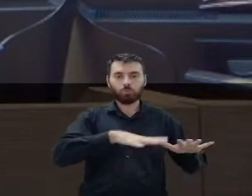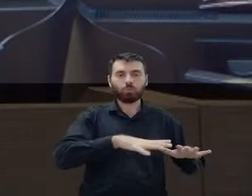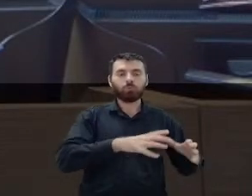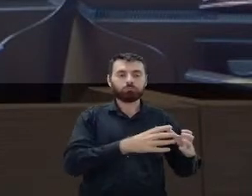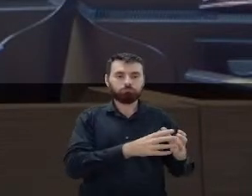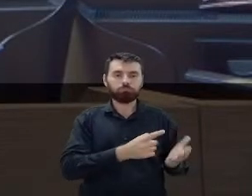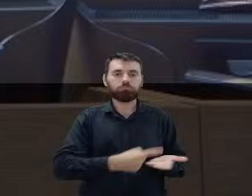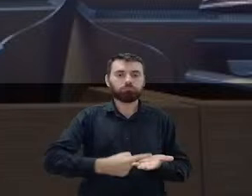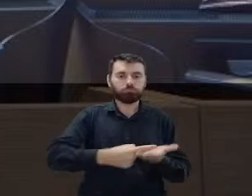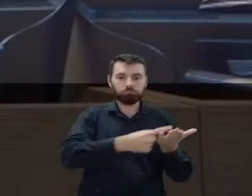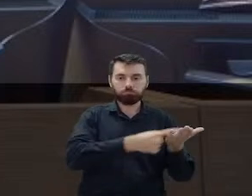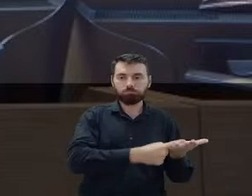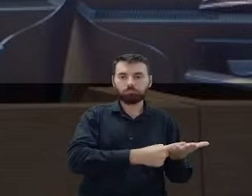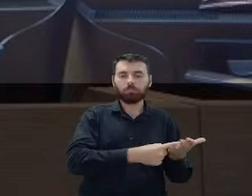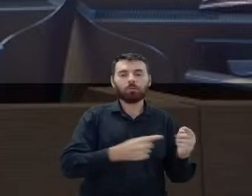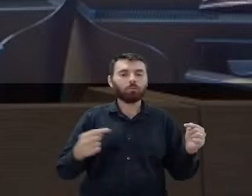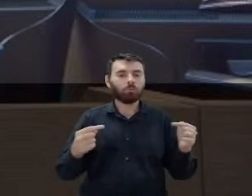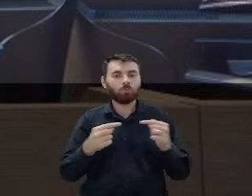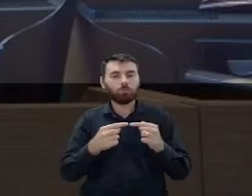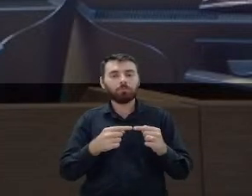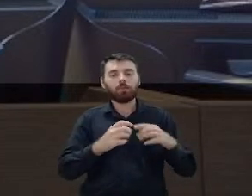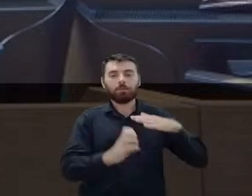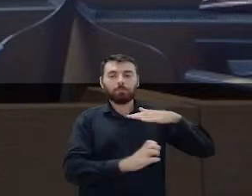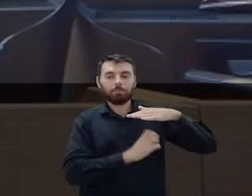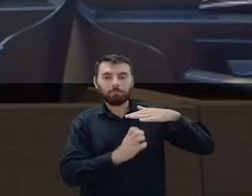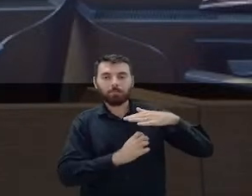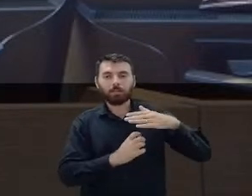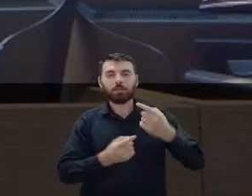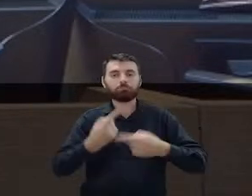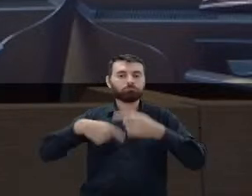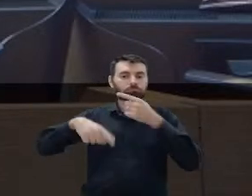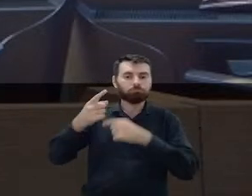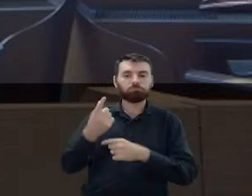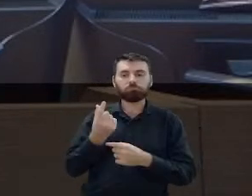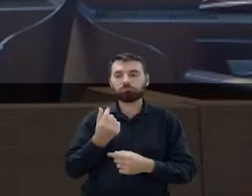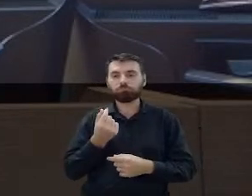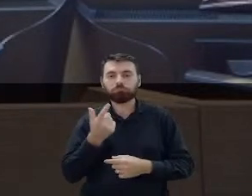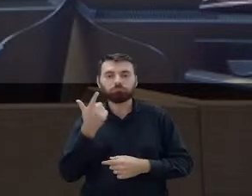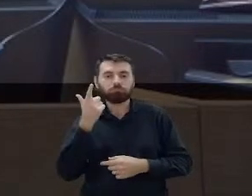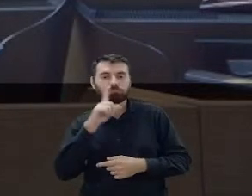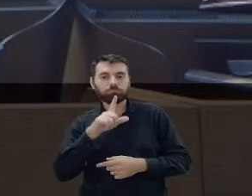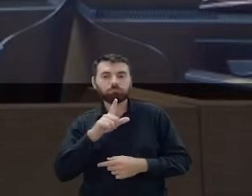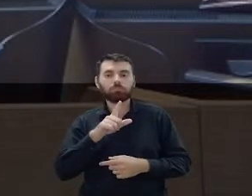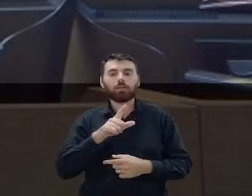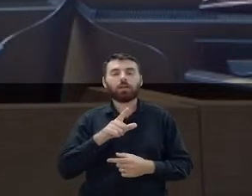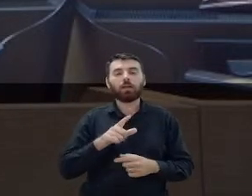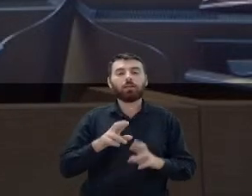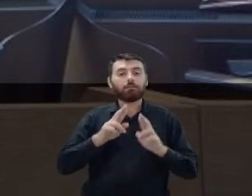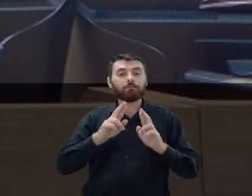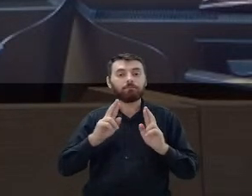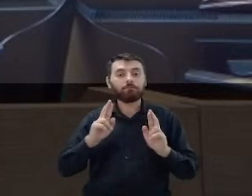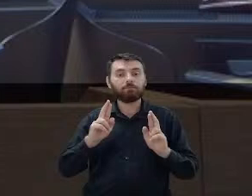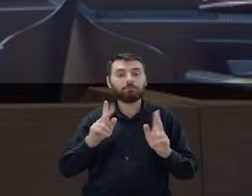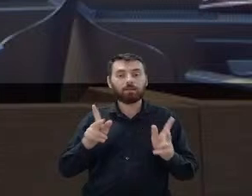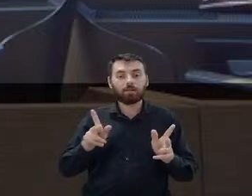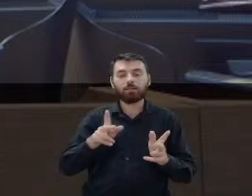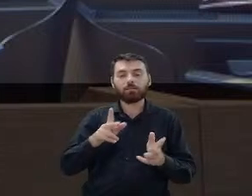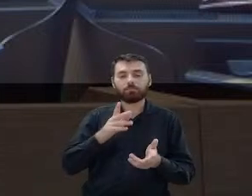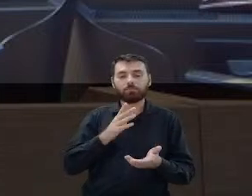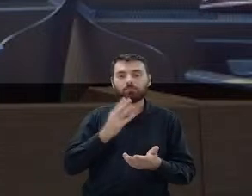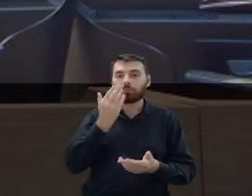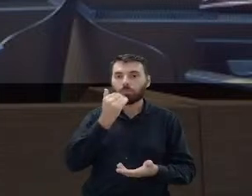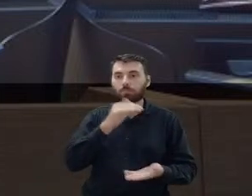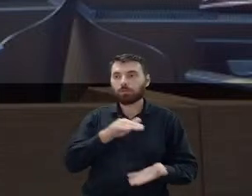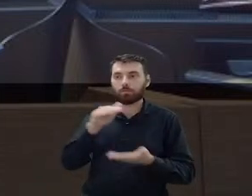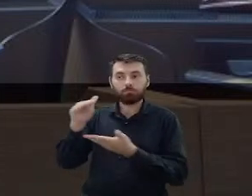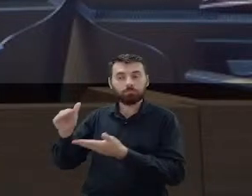sobre o lucro da empresa e a diferença do auxílio alimentação nela não impactam. Quanto ao